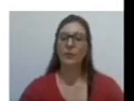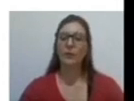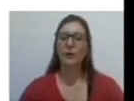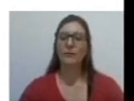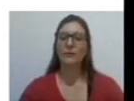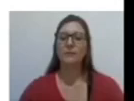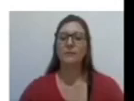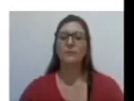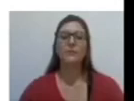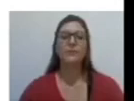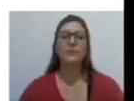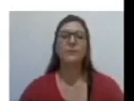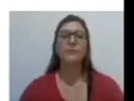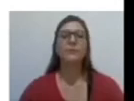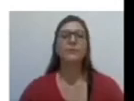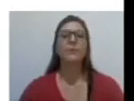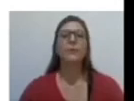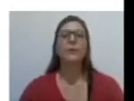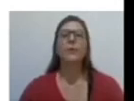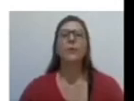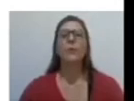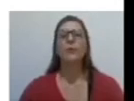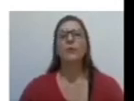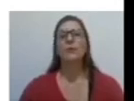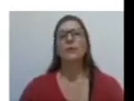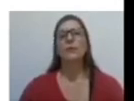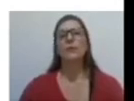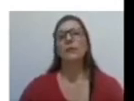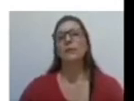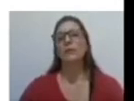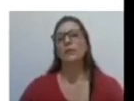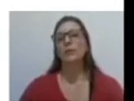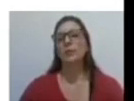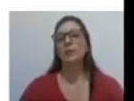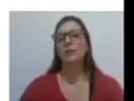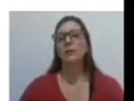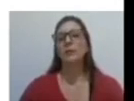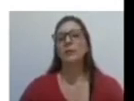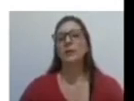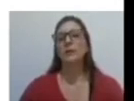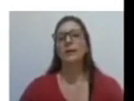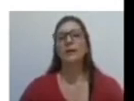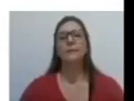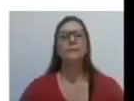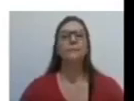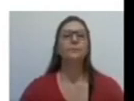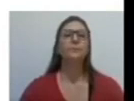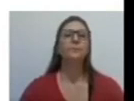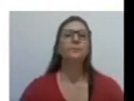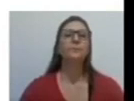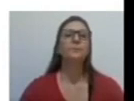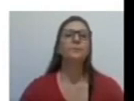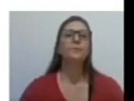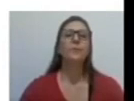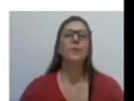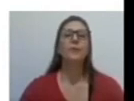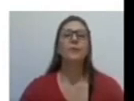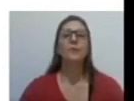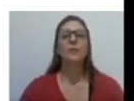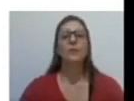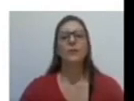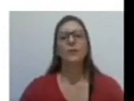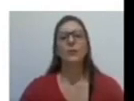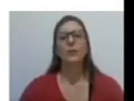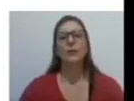forma adequada. O que fazer em caso de intolerância alimentar?